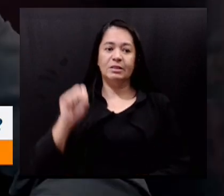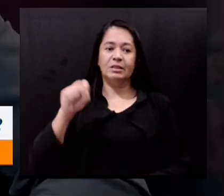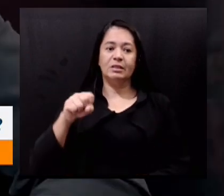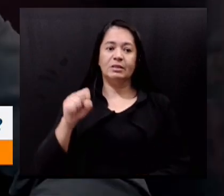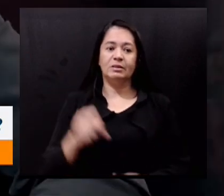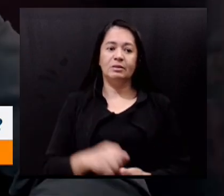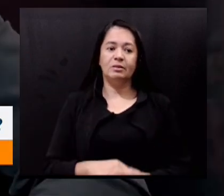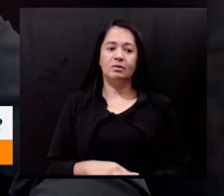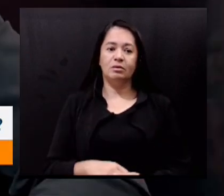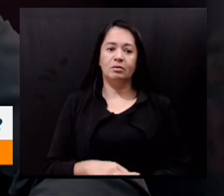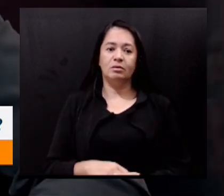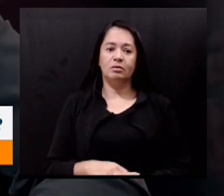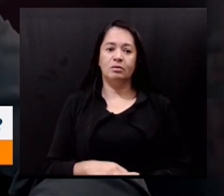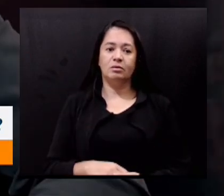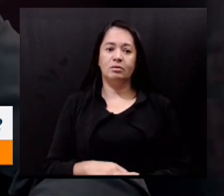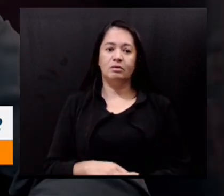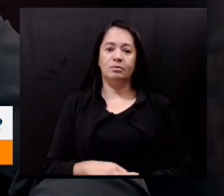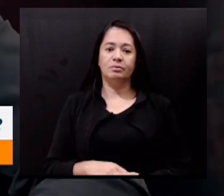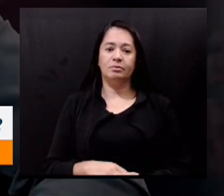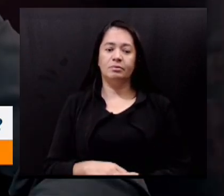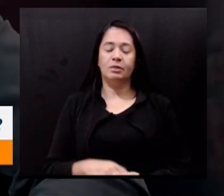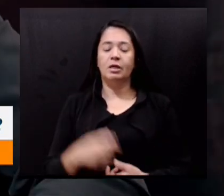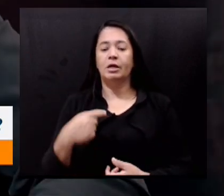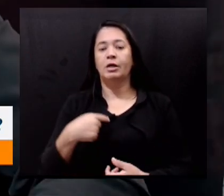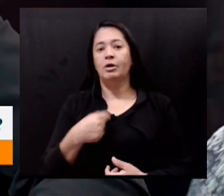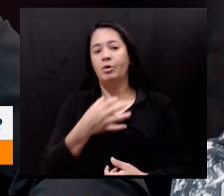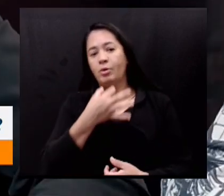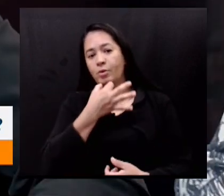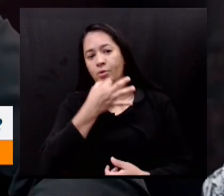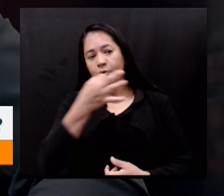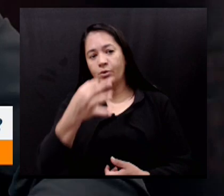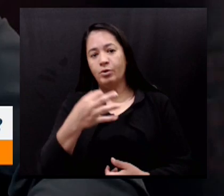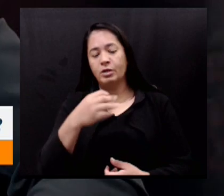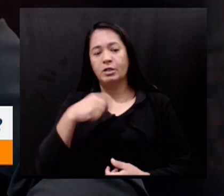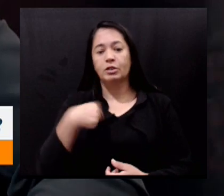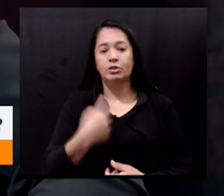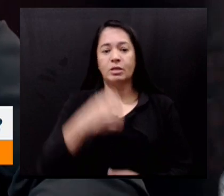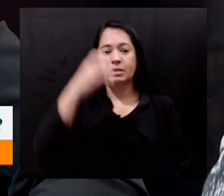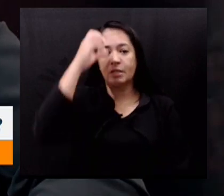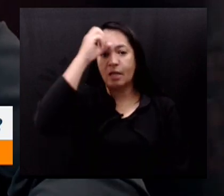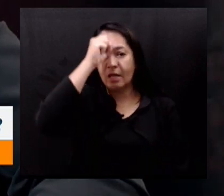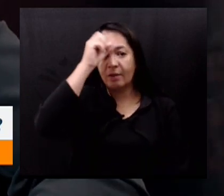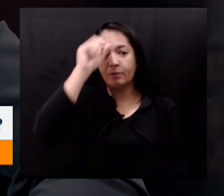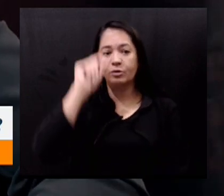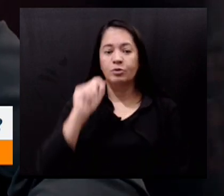diria que o que traz de aprendizado, seria justamente,